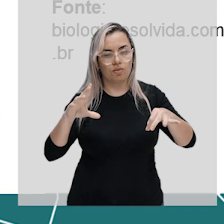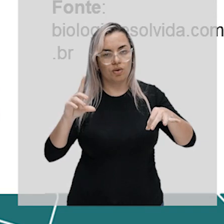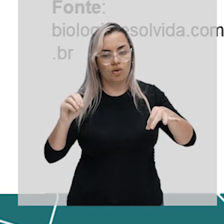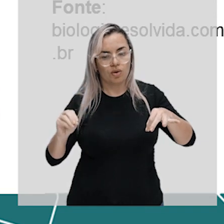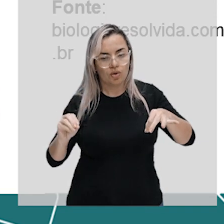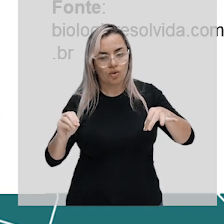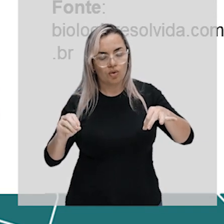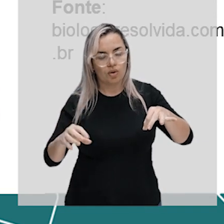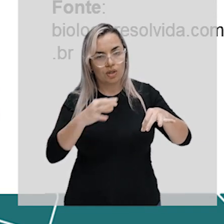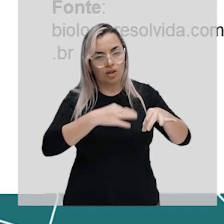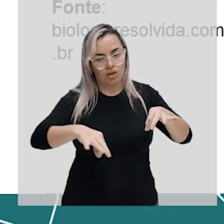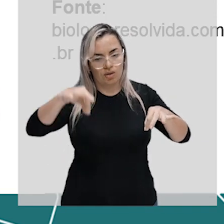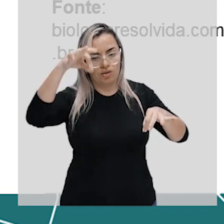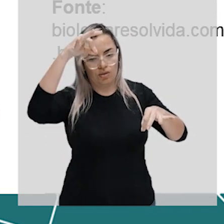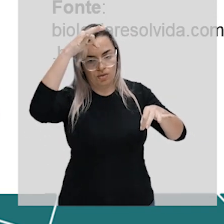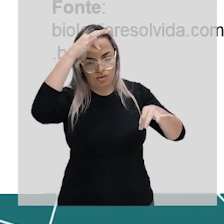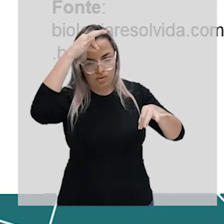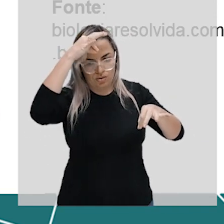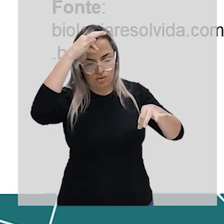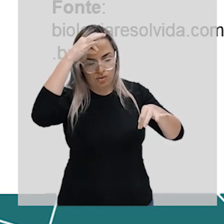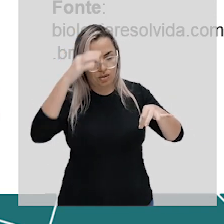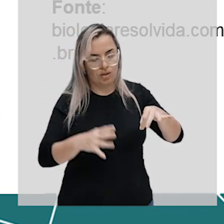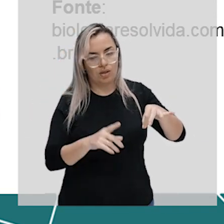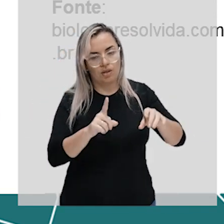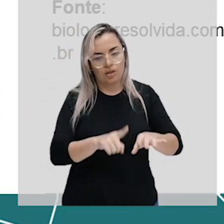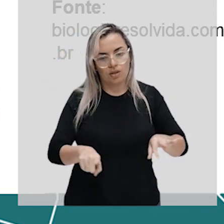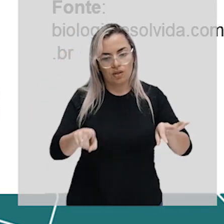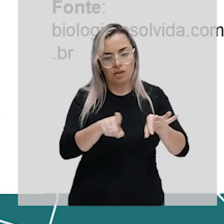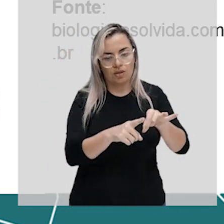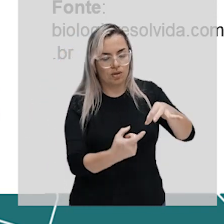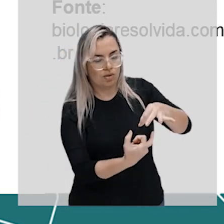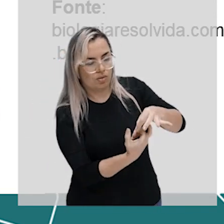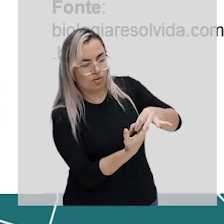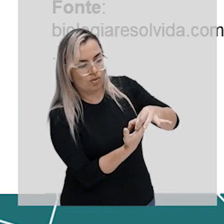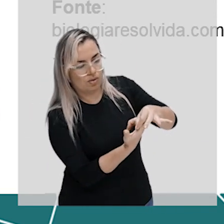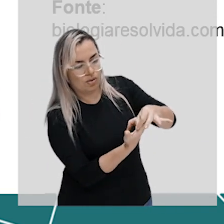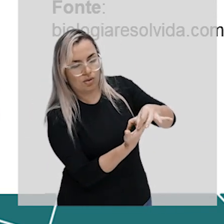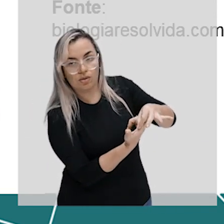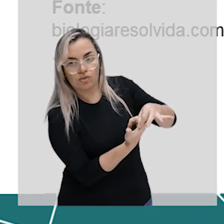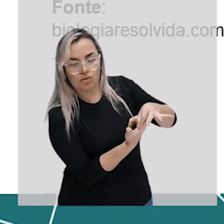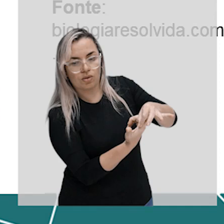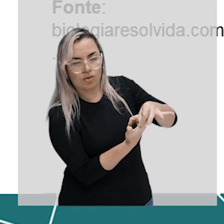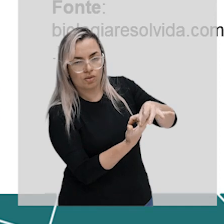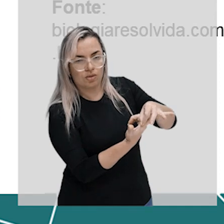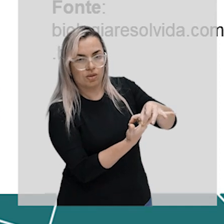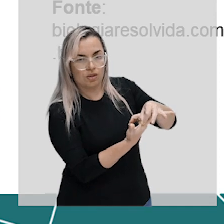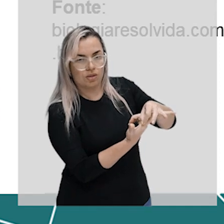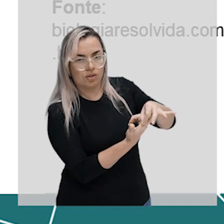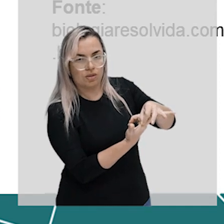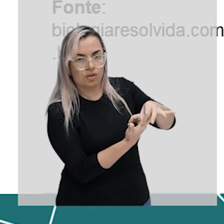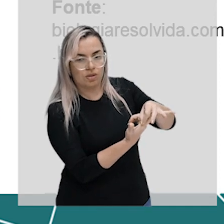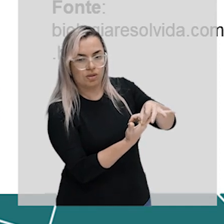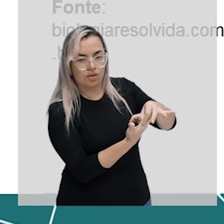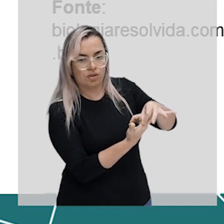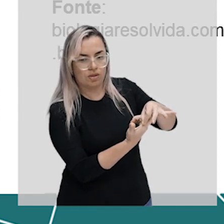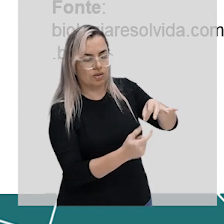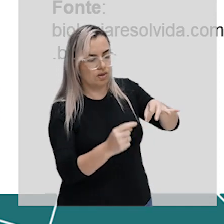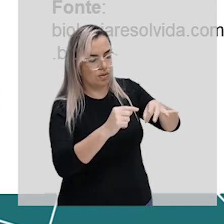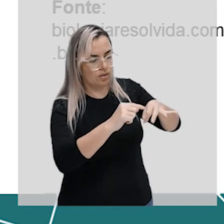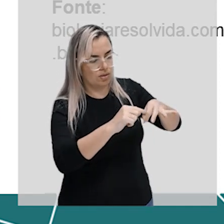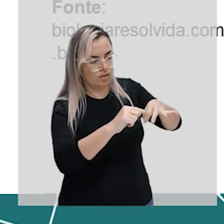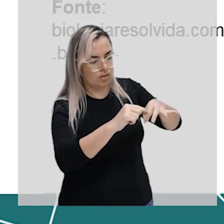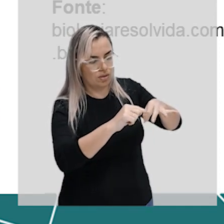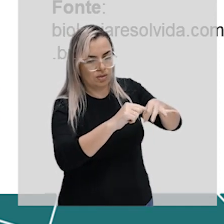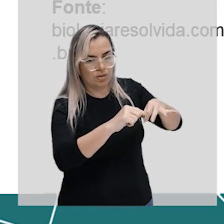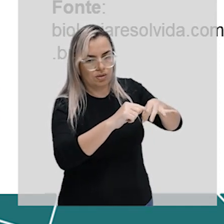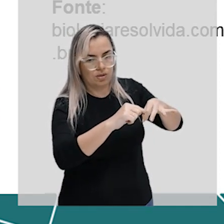fica nessa parte superior aqui, pessoal, nós vamos ter uma abertura, né, por onde